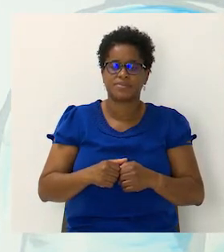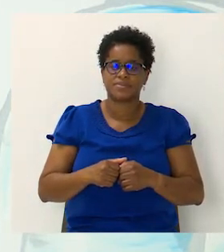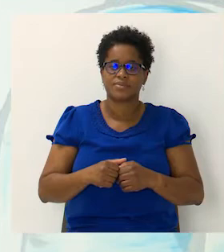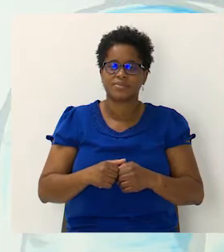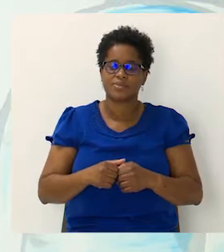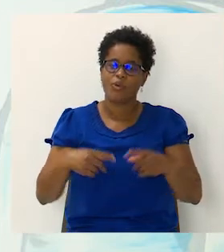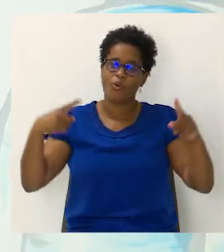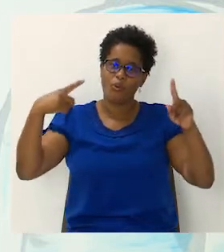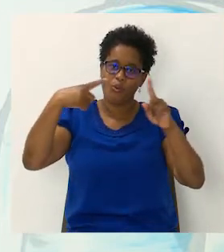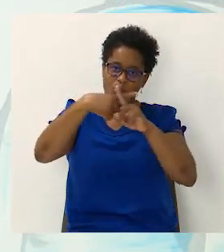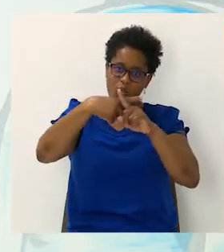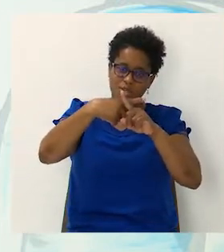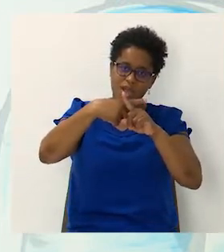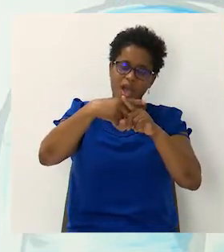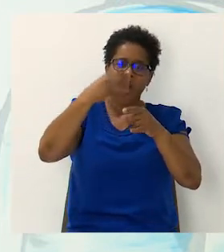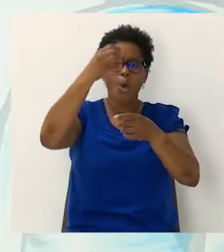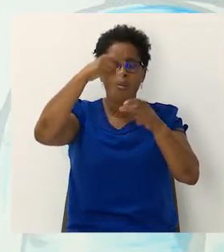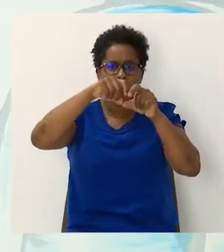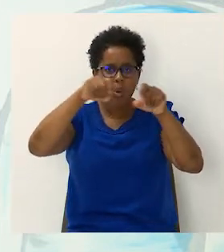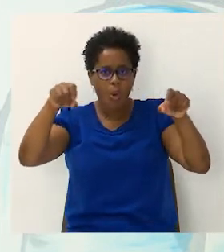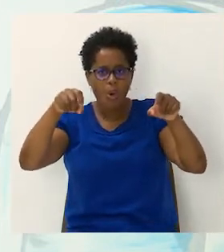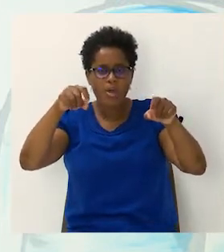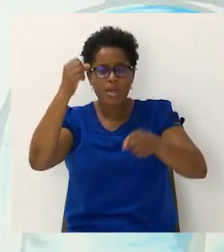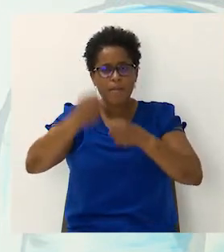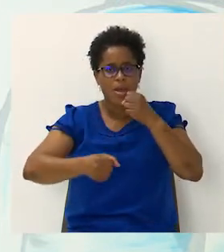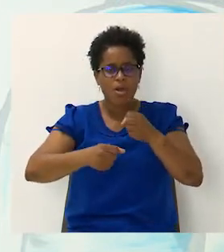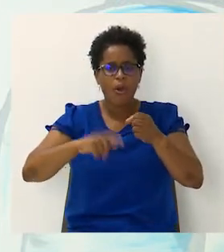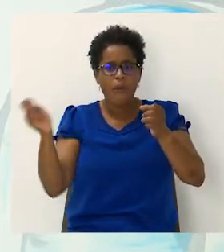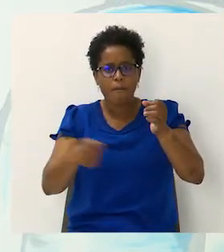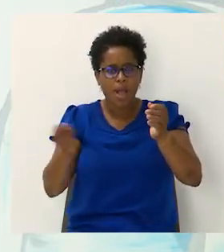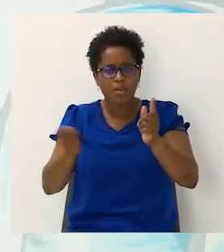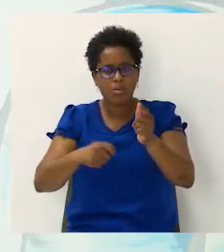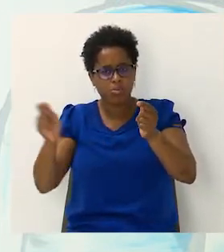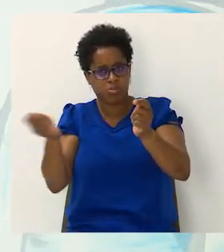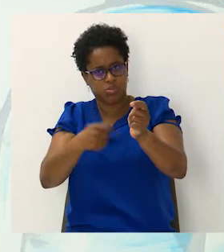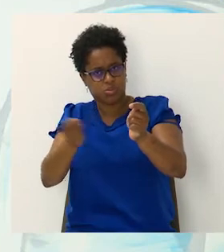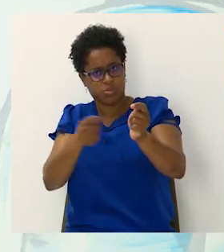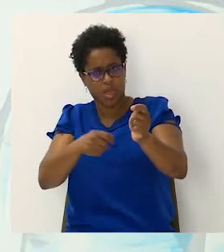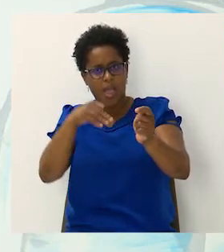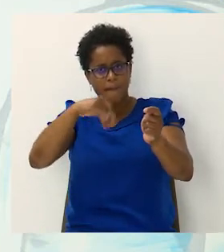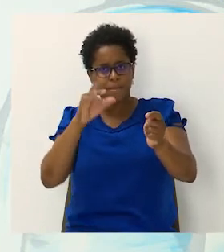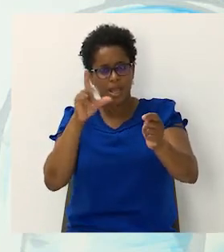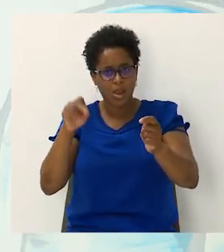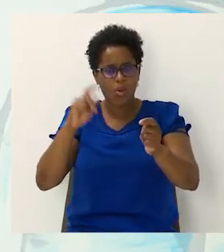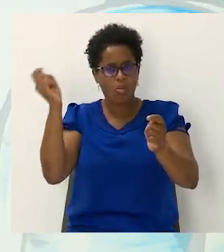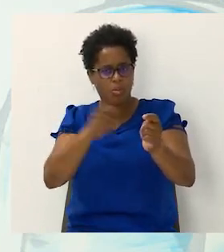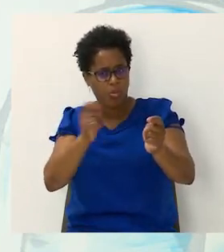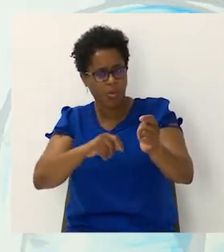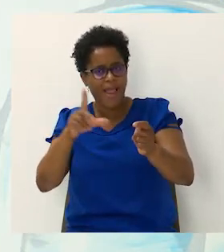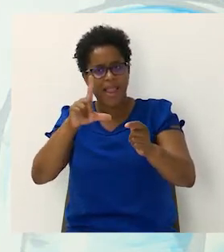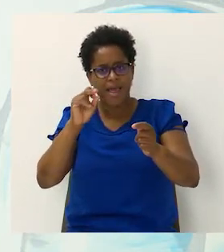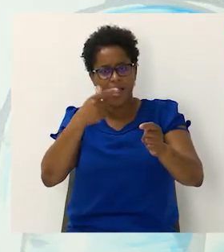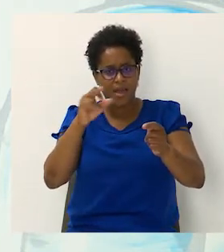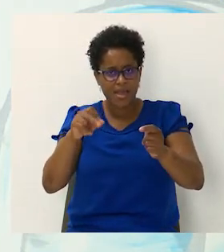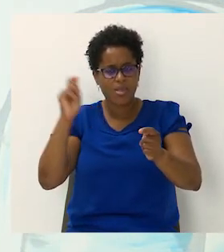Cruzam paus de pilões, batem pilões, tocam latas, tocam panelas, fazem